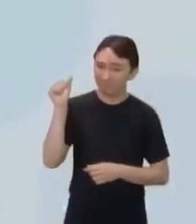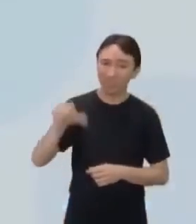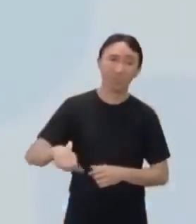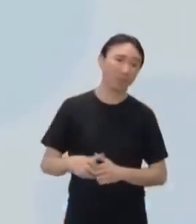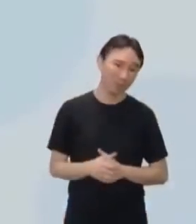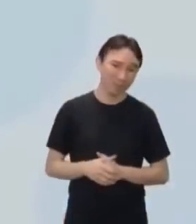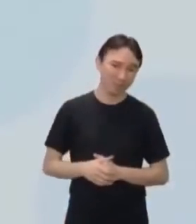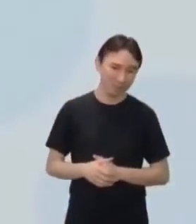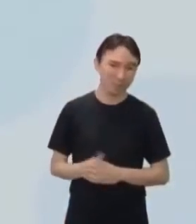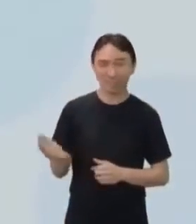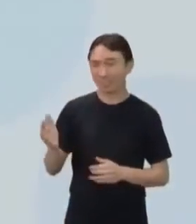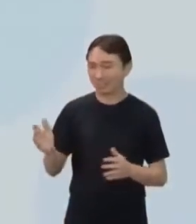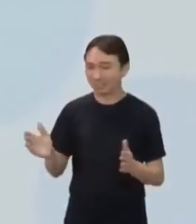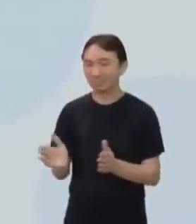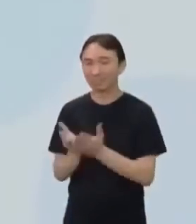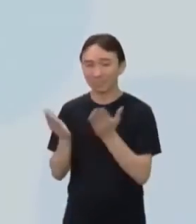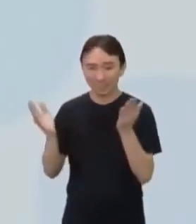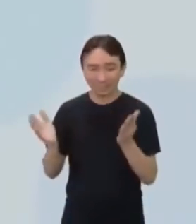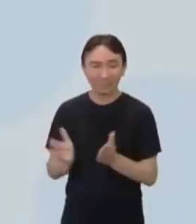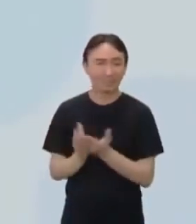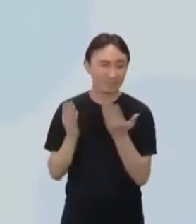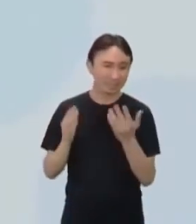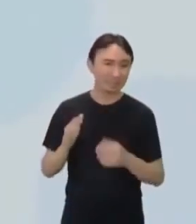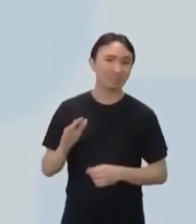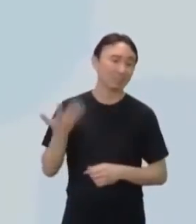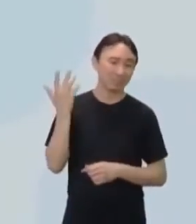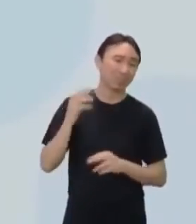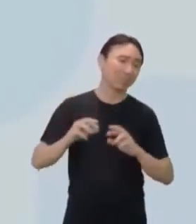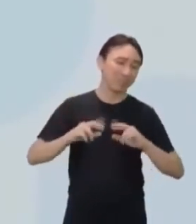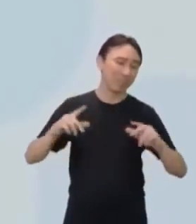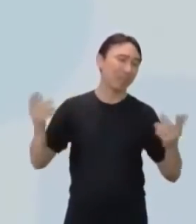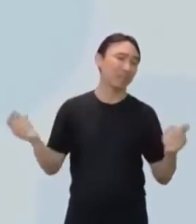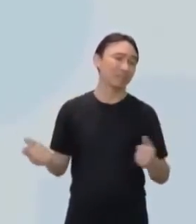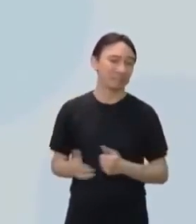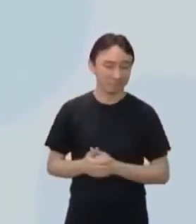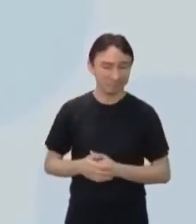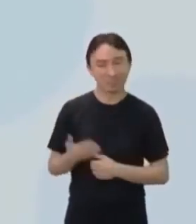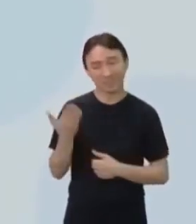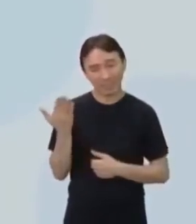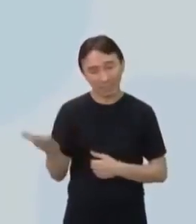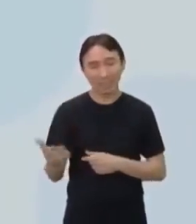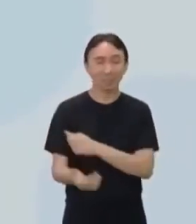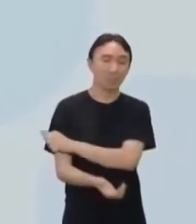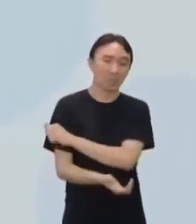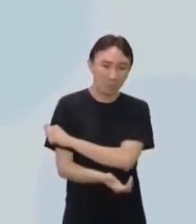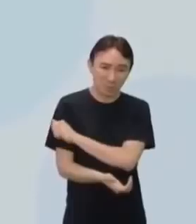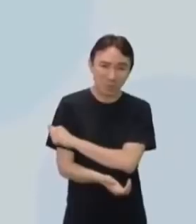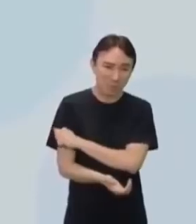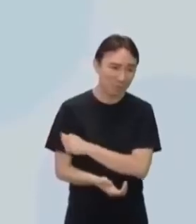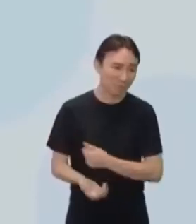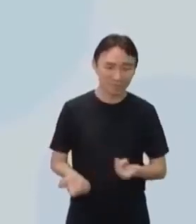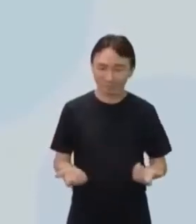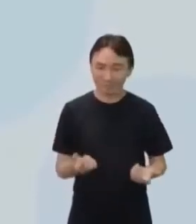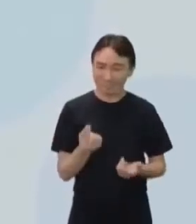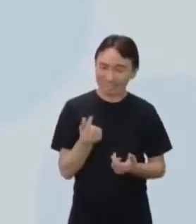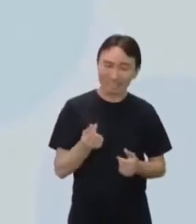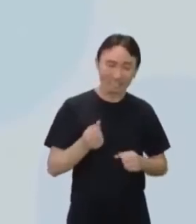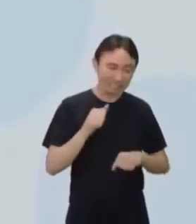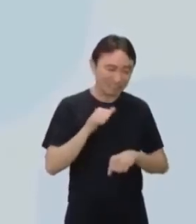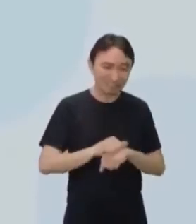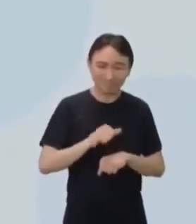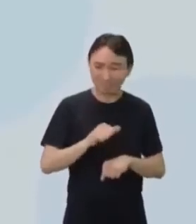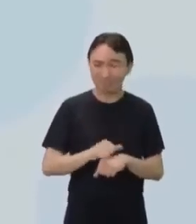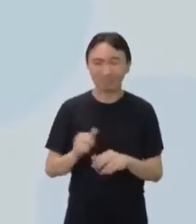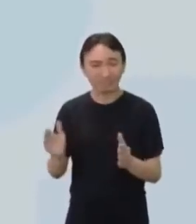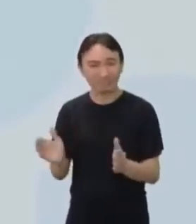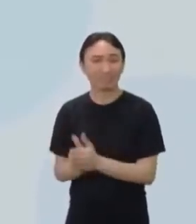as interfaces dessa vulnerabilidade, né, em relação à classe social, os nossos estudantes com menos condições socioeconômicas,